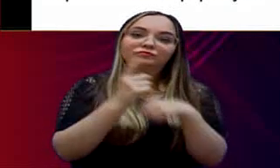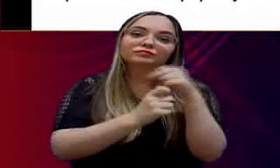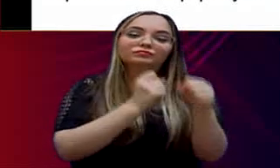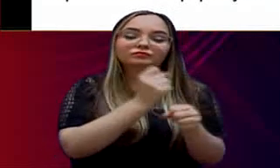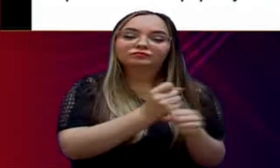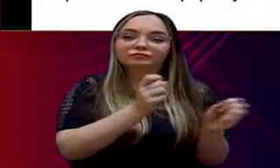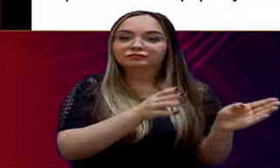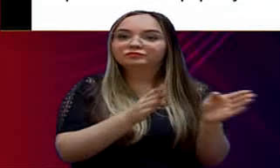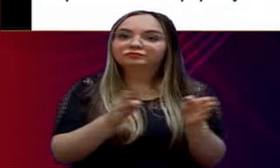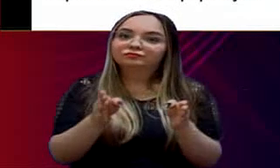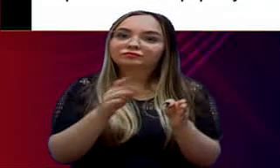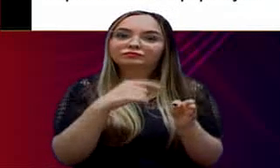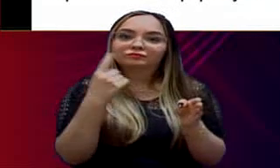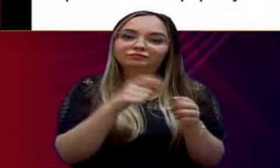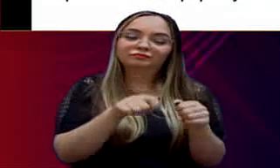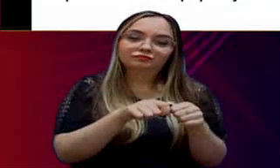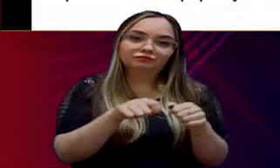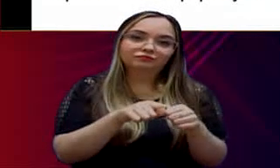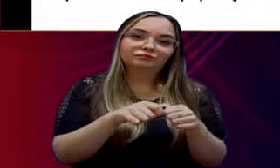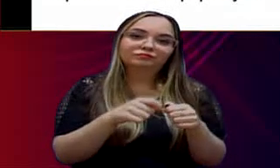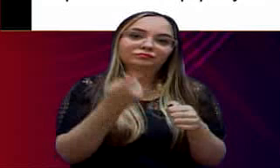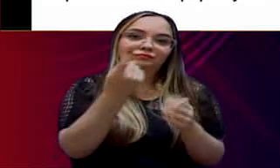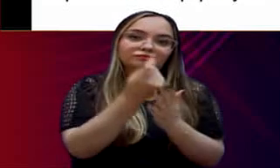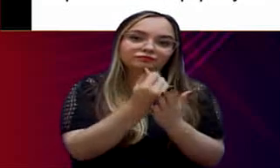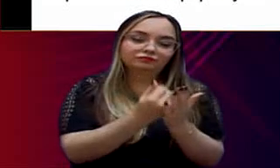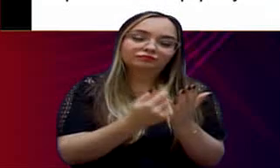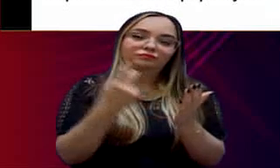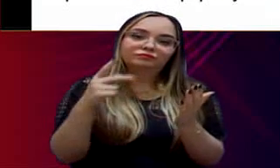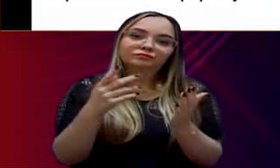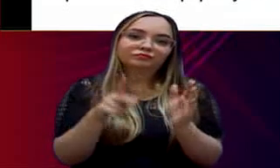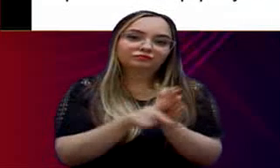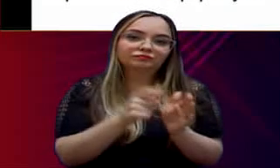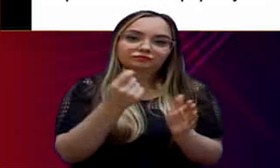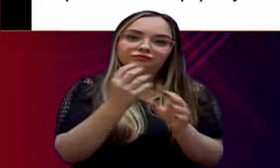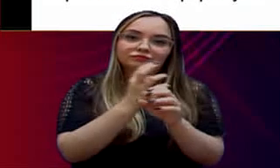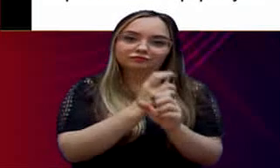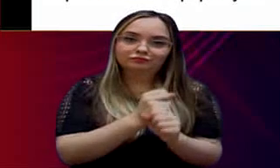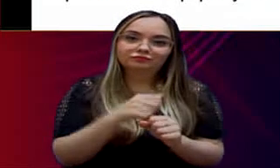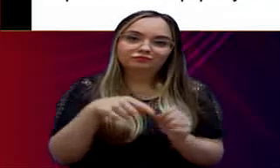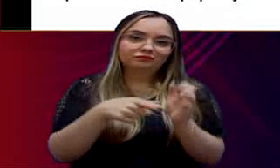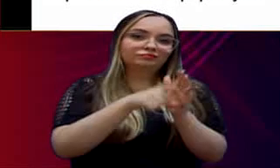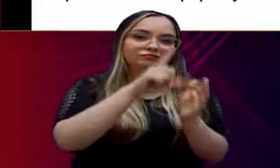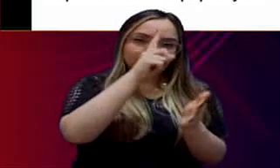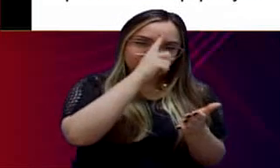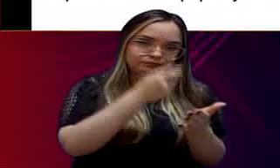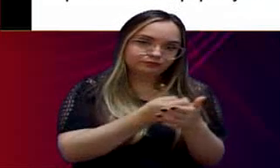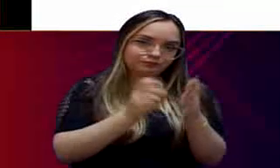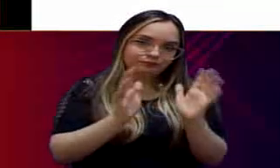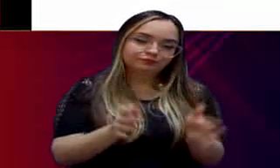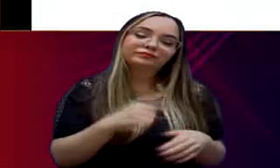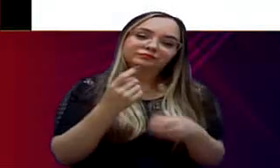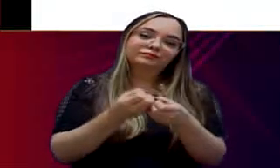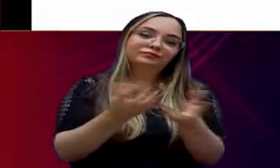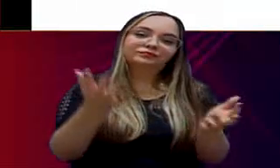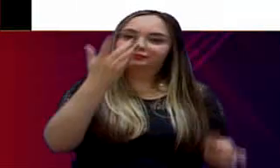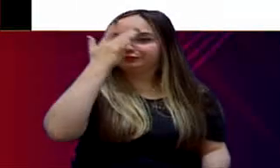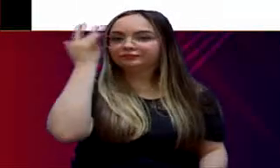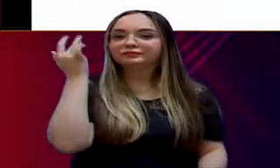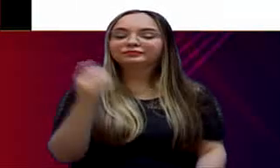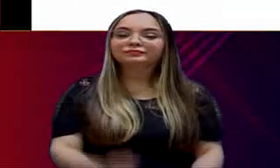programas e ações estabelecidos e financiados com recursos do orçamento e disponibilizá-los a população